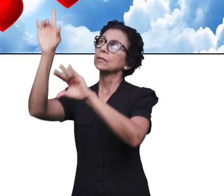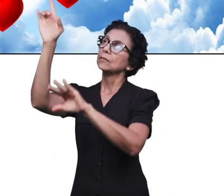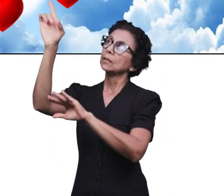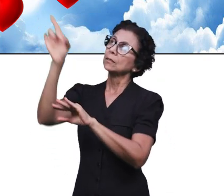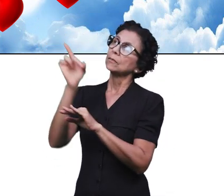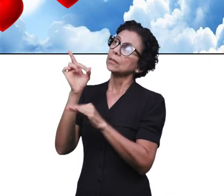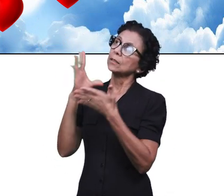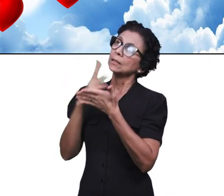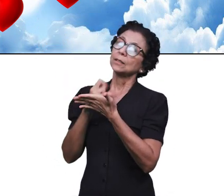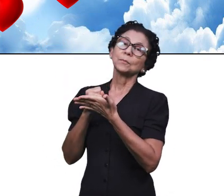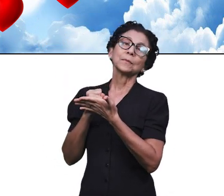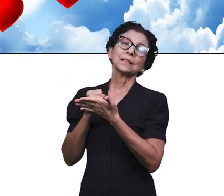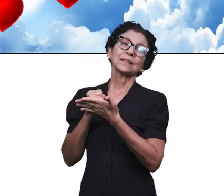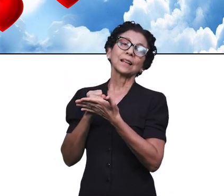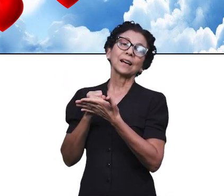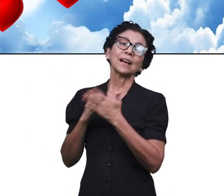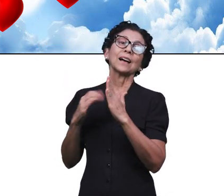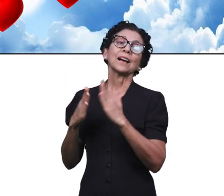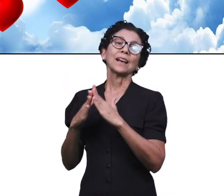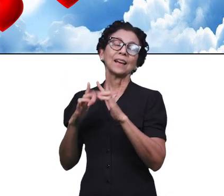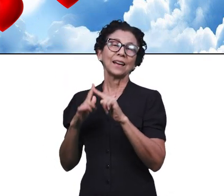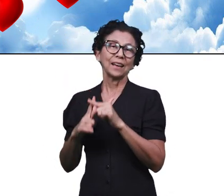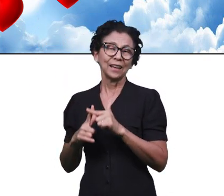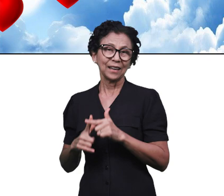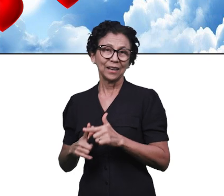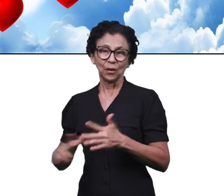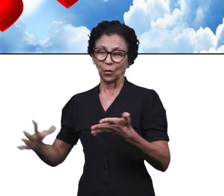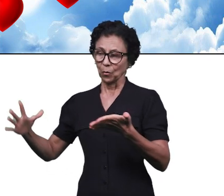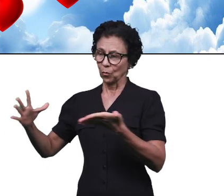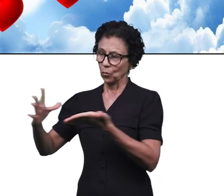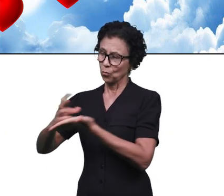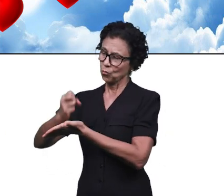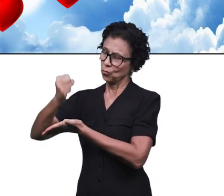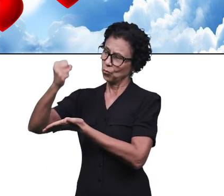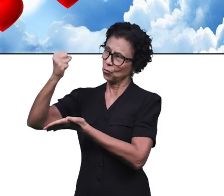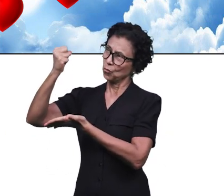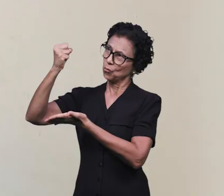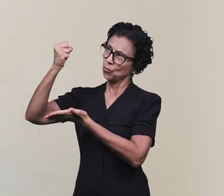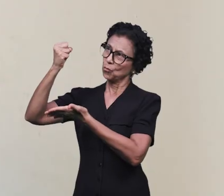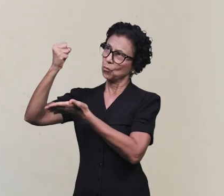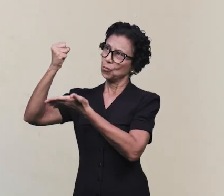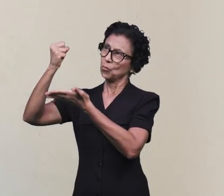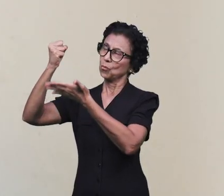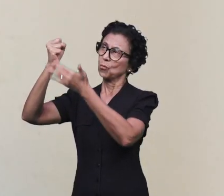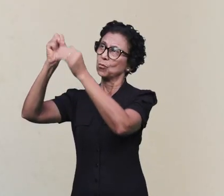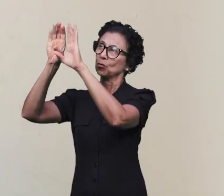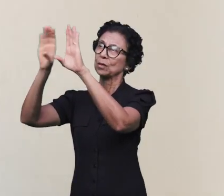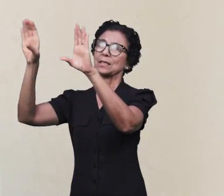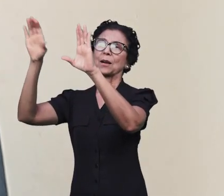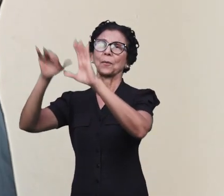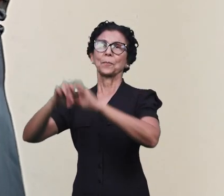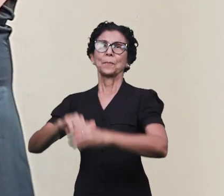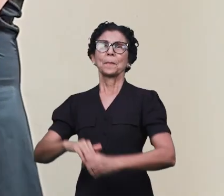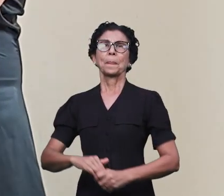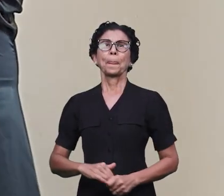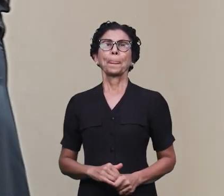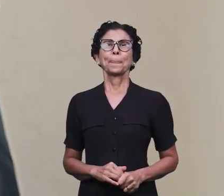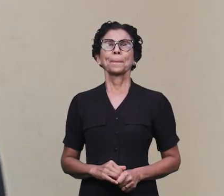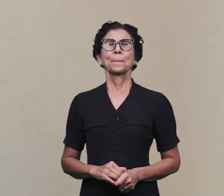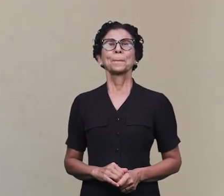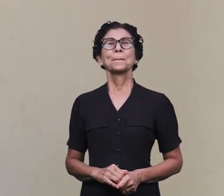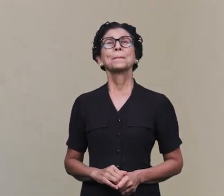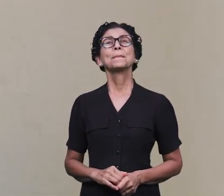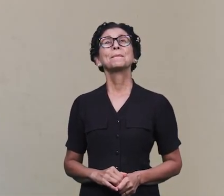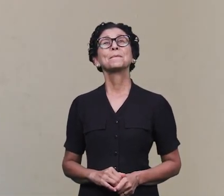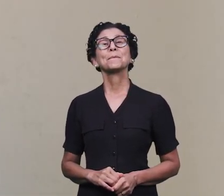encontraremos com ele. E isso é chamado de arrebatamento. E aí eu tenho mais um recurso aqui, irmãs,